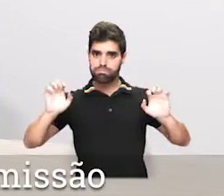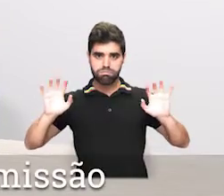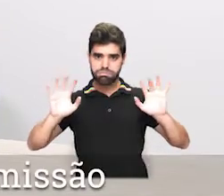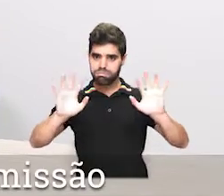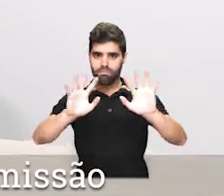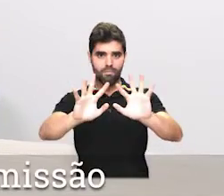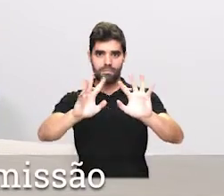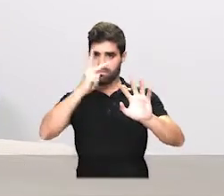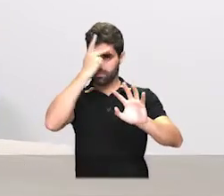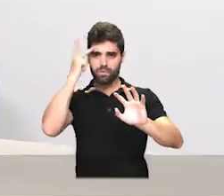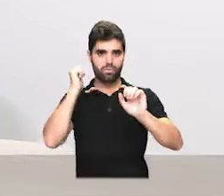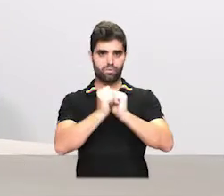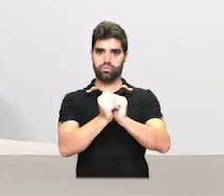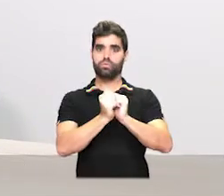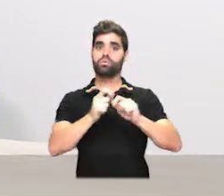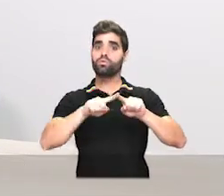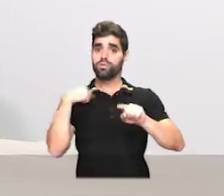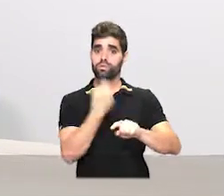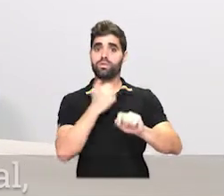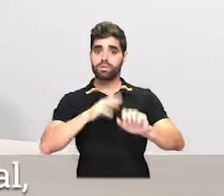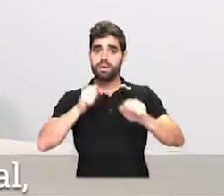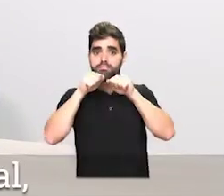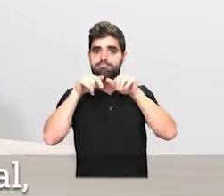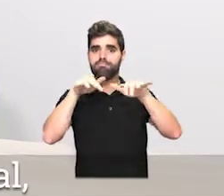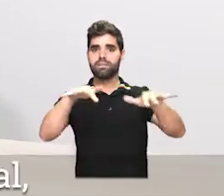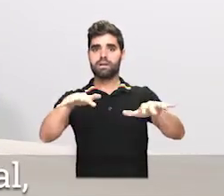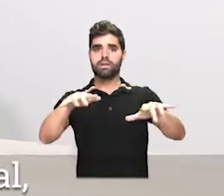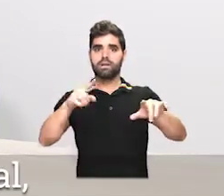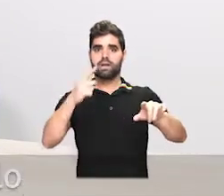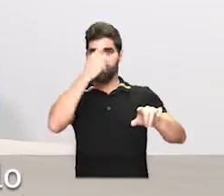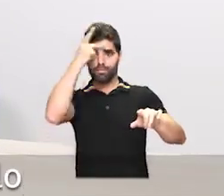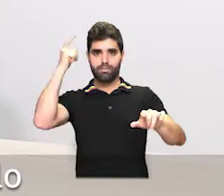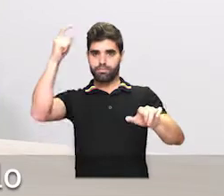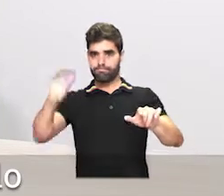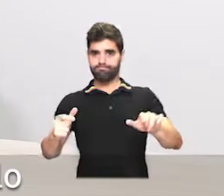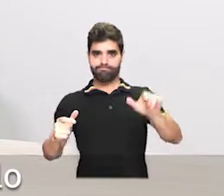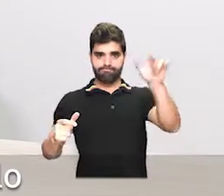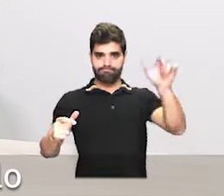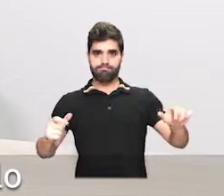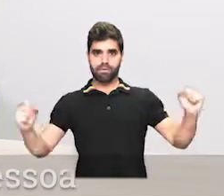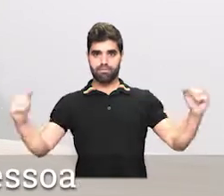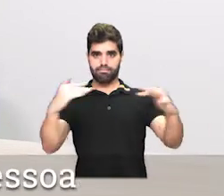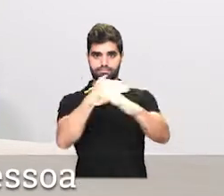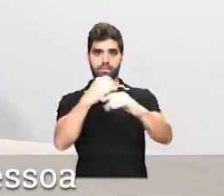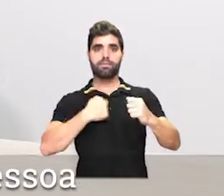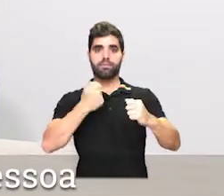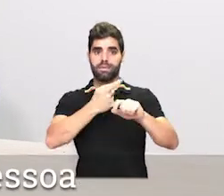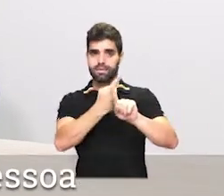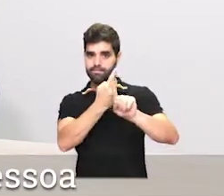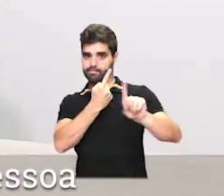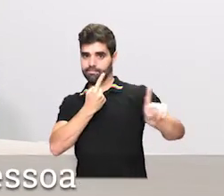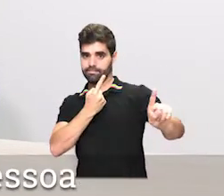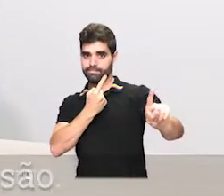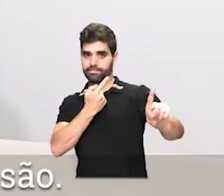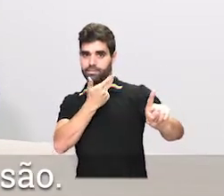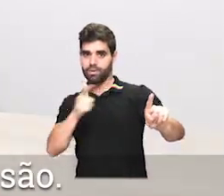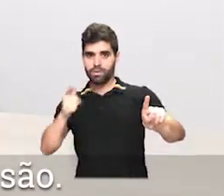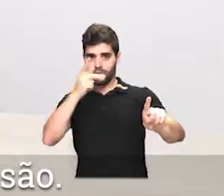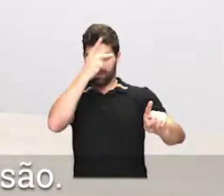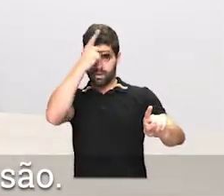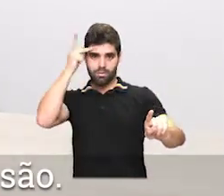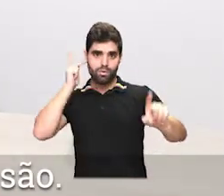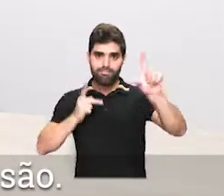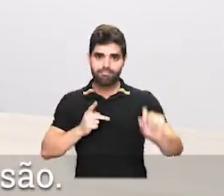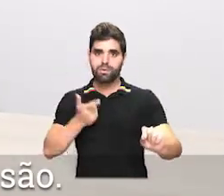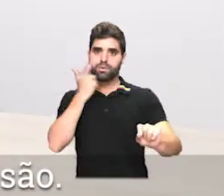Nós sabemos que a transmissão desse vírus se dá interpessoal. Então, quanto mais afastado você estiver de uma outra pessoa,